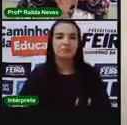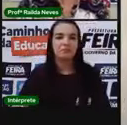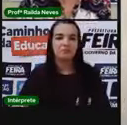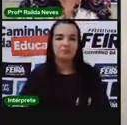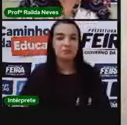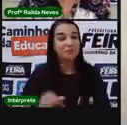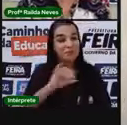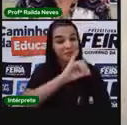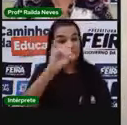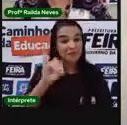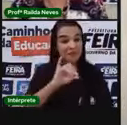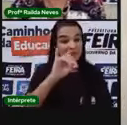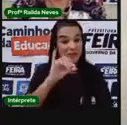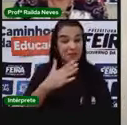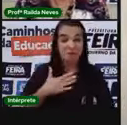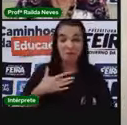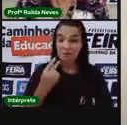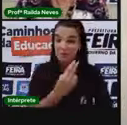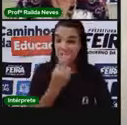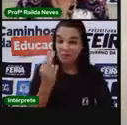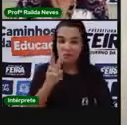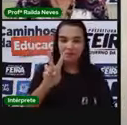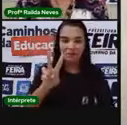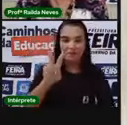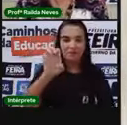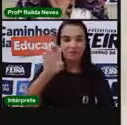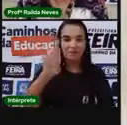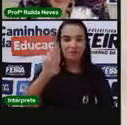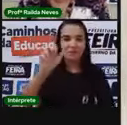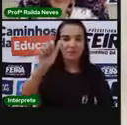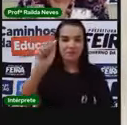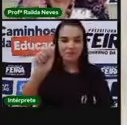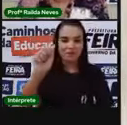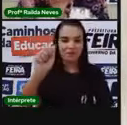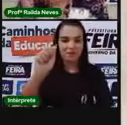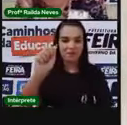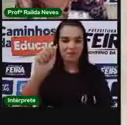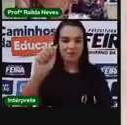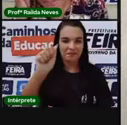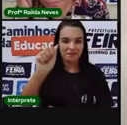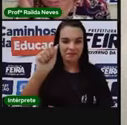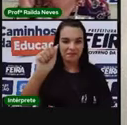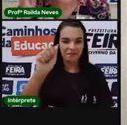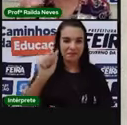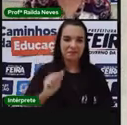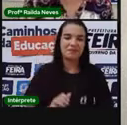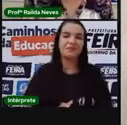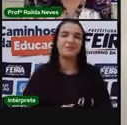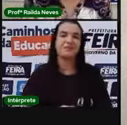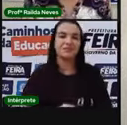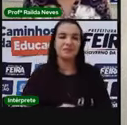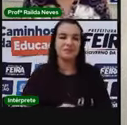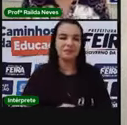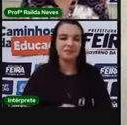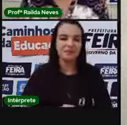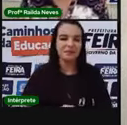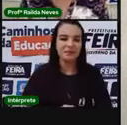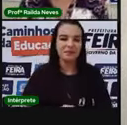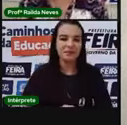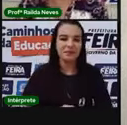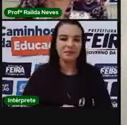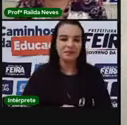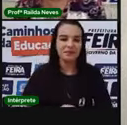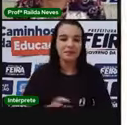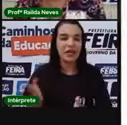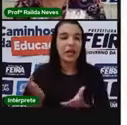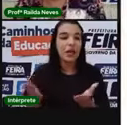Olá, sou Vera Lopes. Tá bom, João. Não precisa seguir, não. Depois a gente recomenda para os